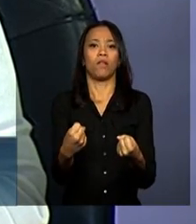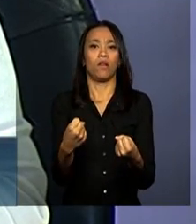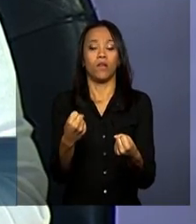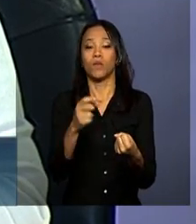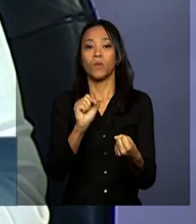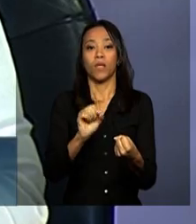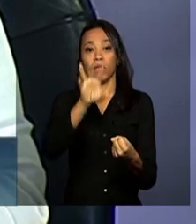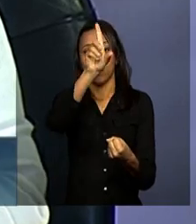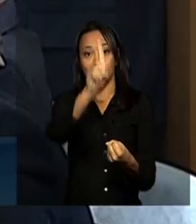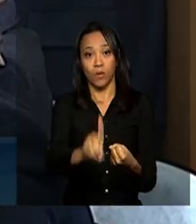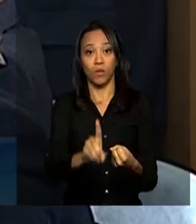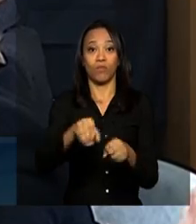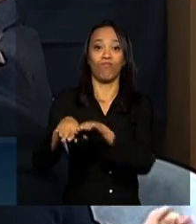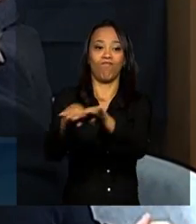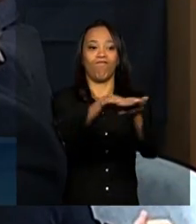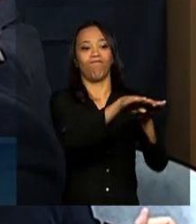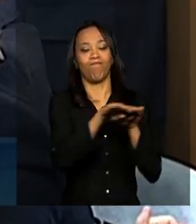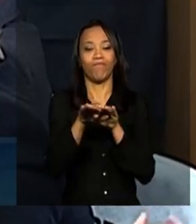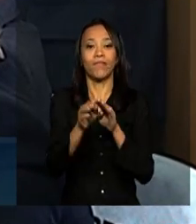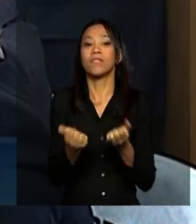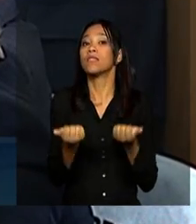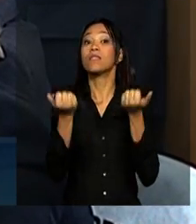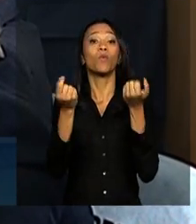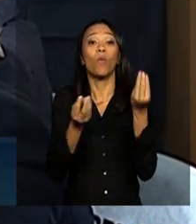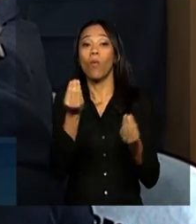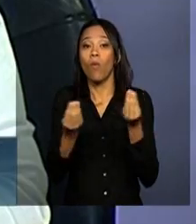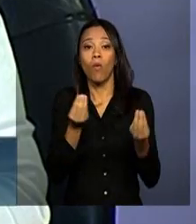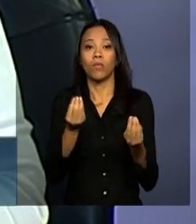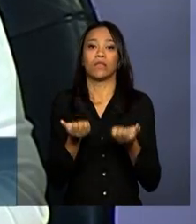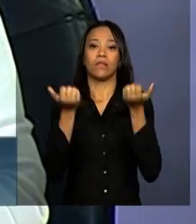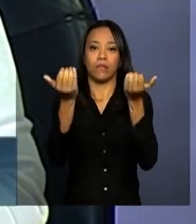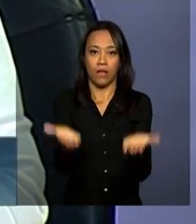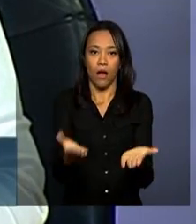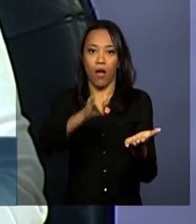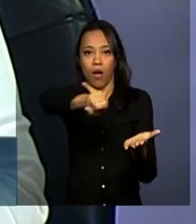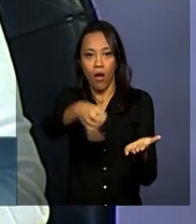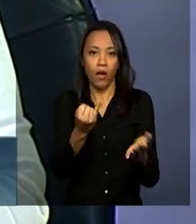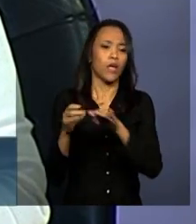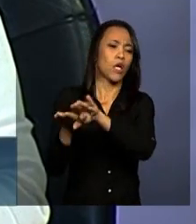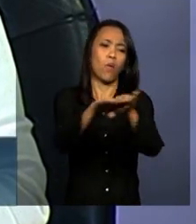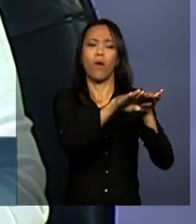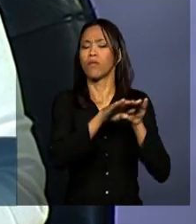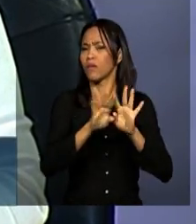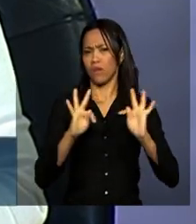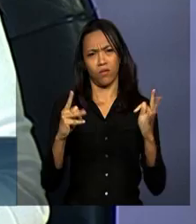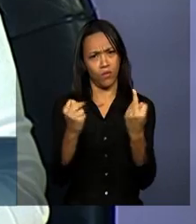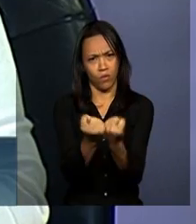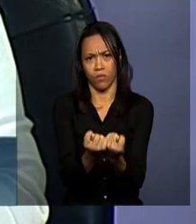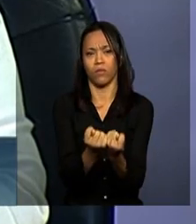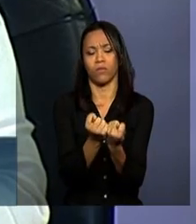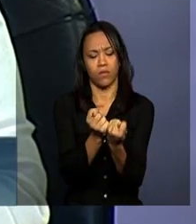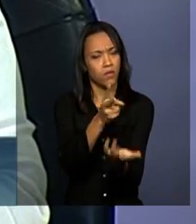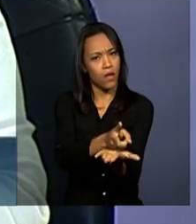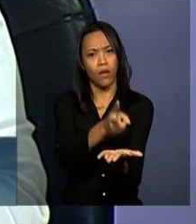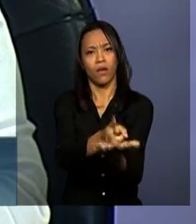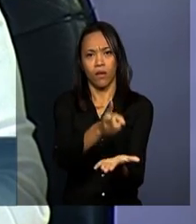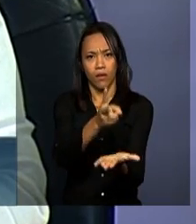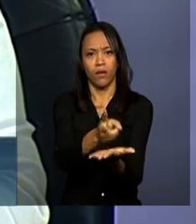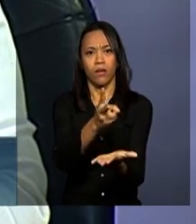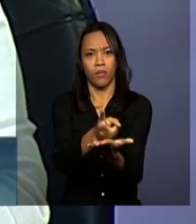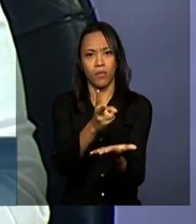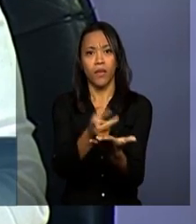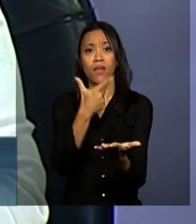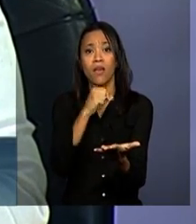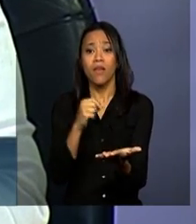a sua democracia, dando oportunidade sempre a todos, mas sempre priorizando os